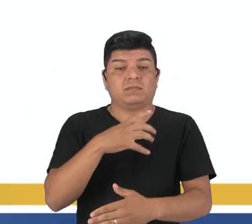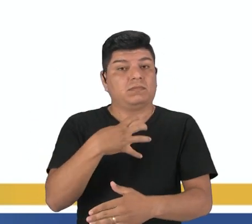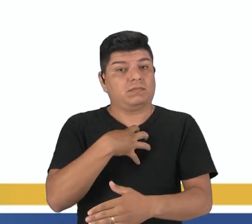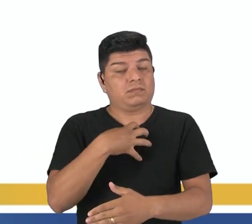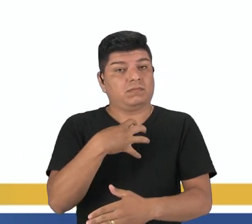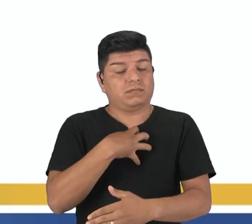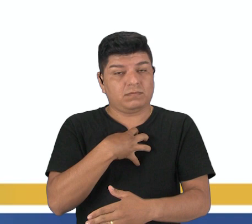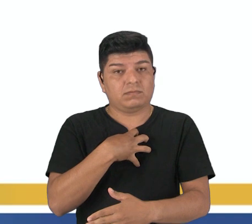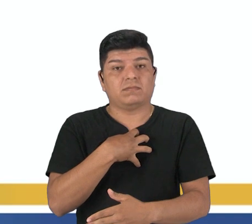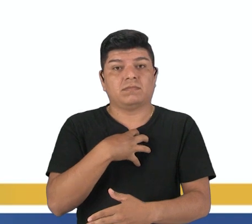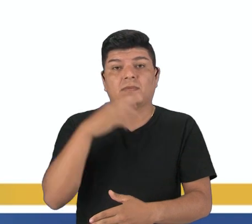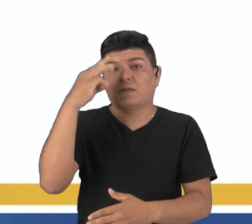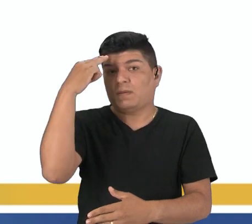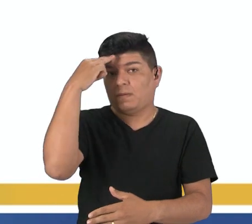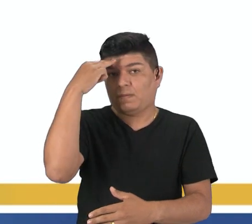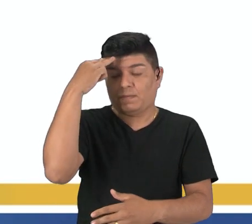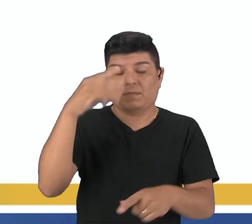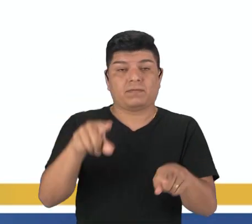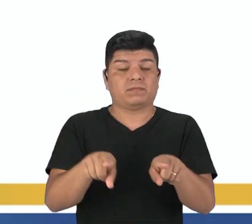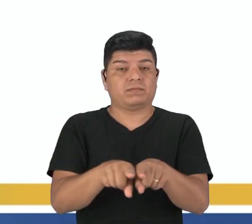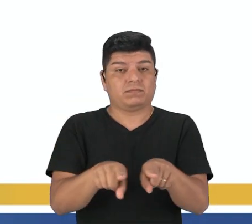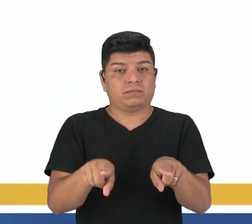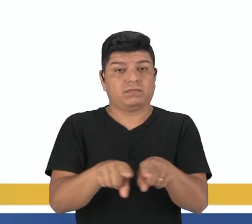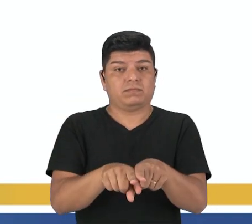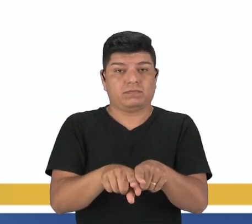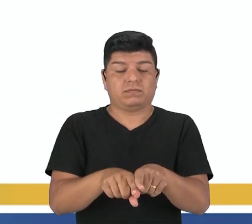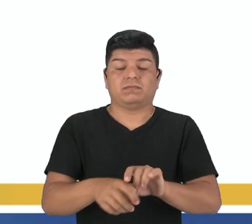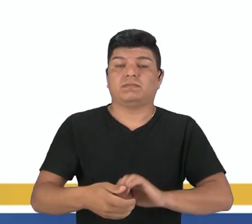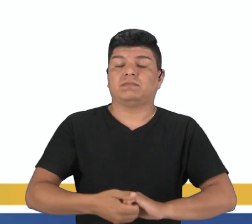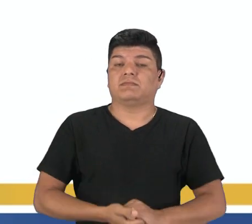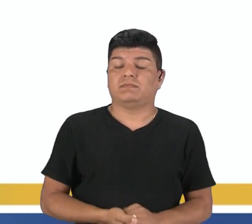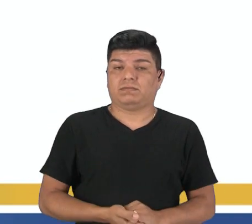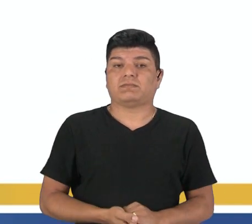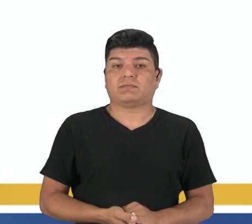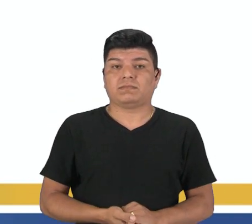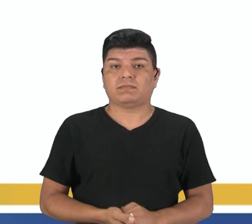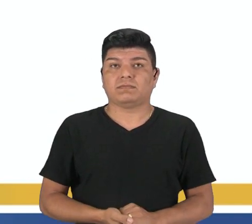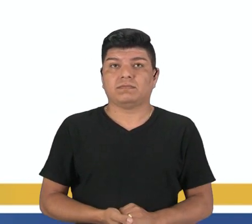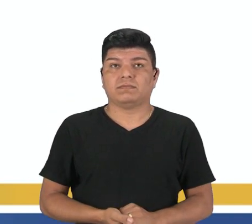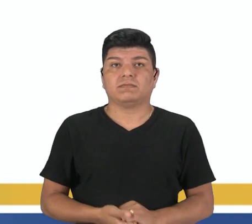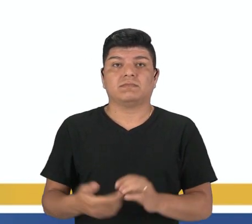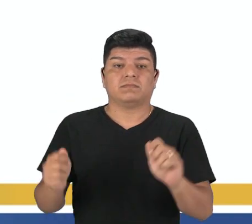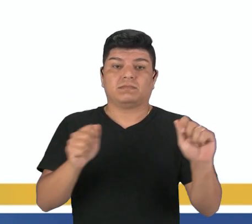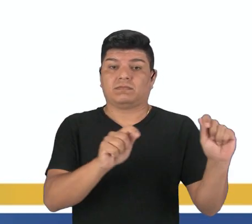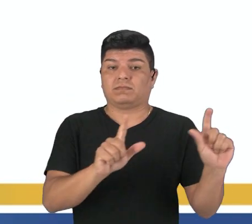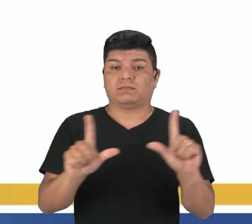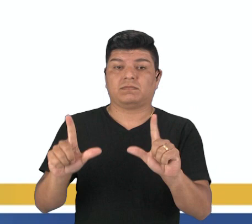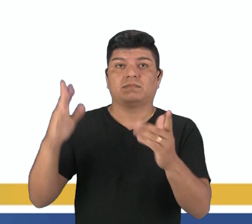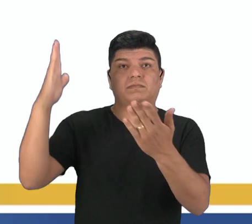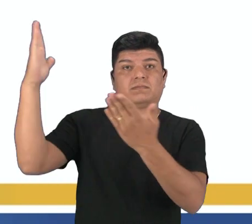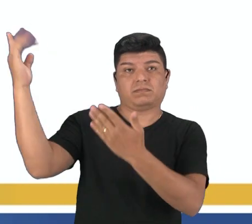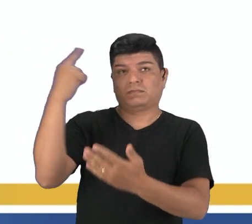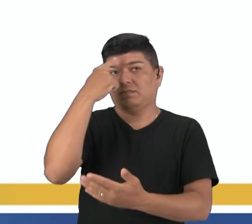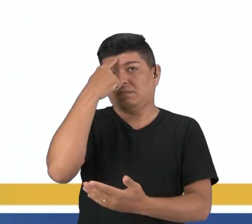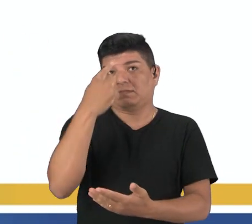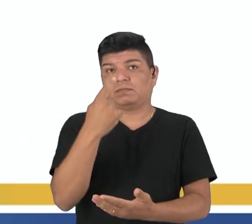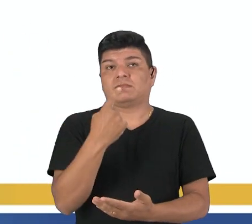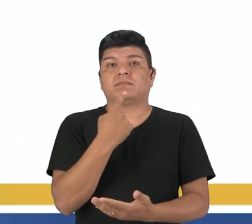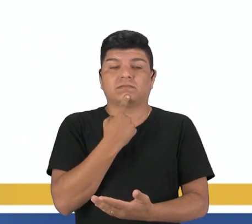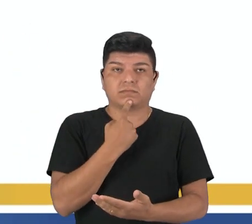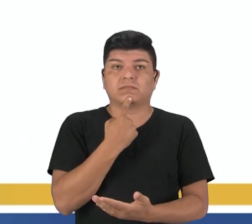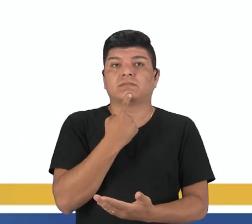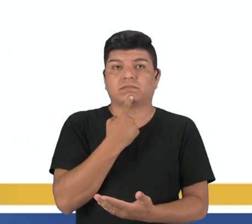sentimentos e essas memórias sensoriais. Aqui eu trago para vocês uma imagem, eu quero mostrar que